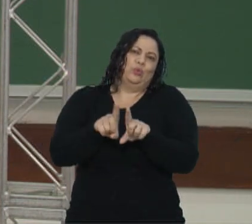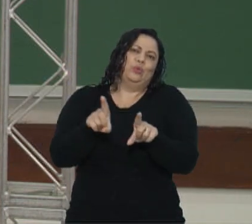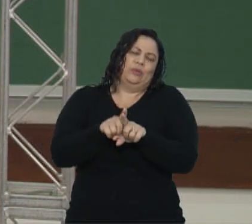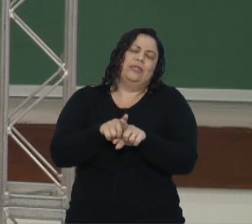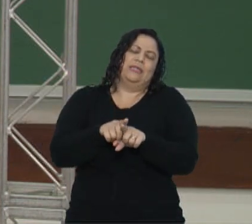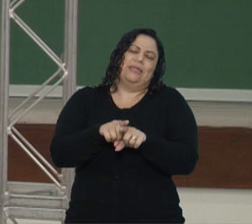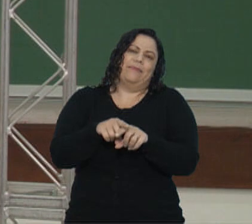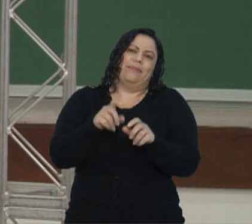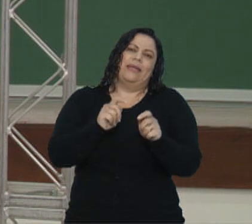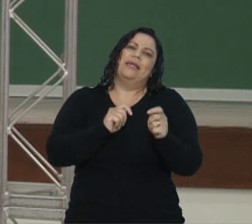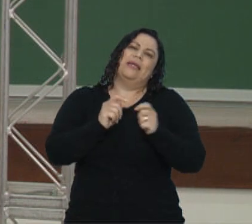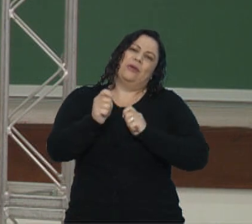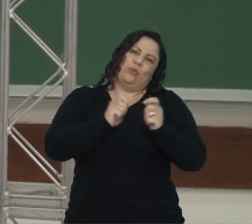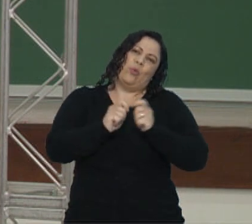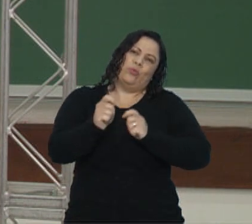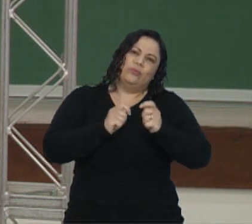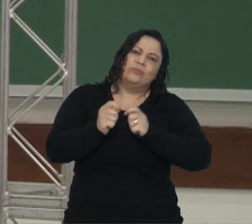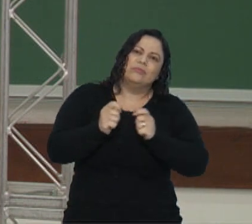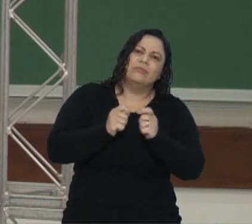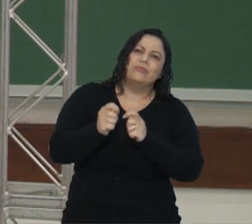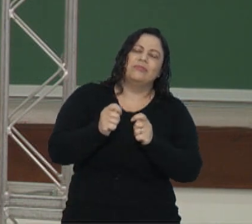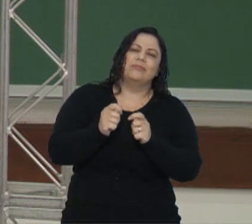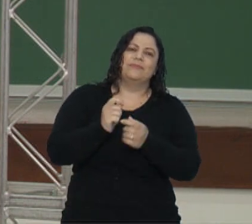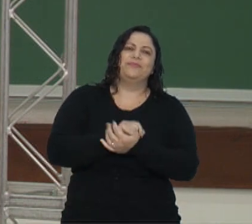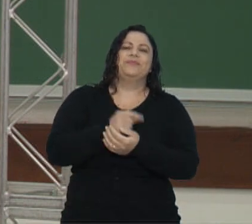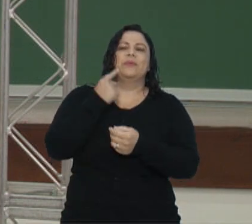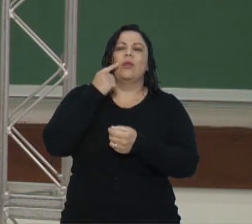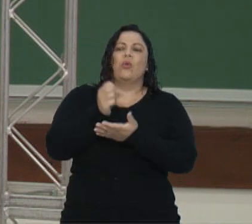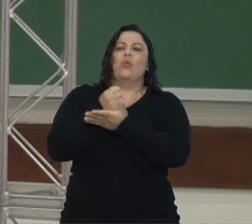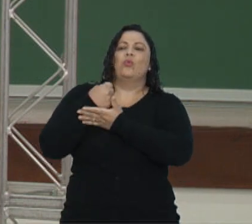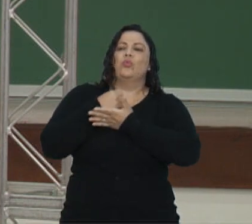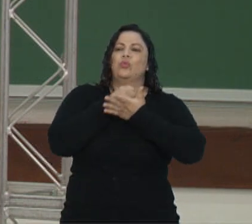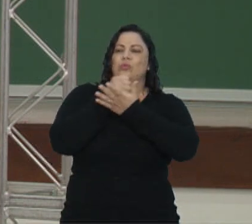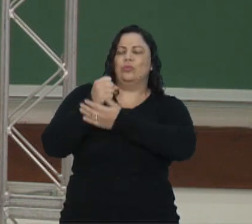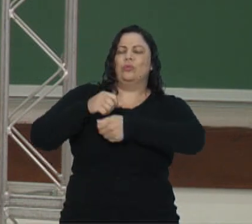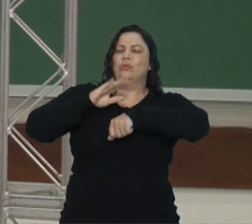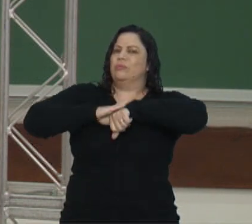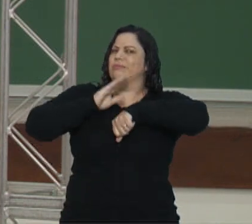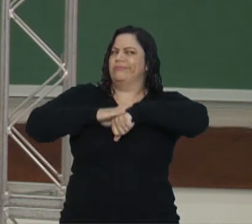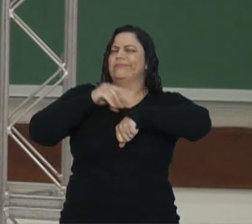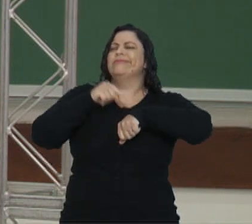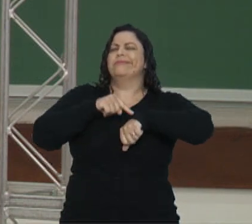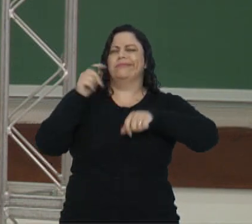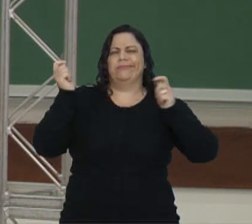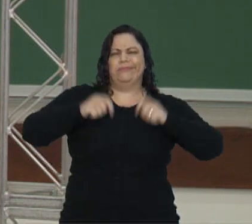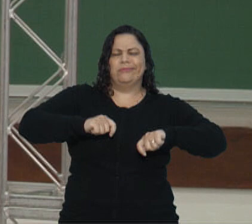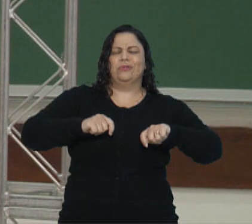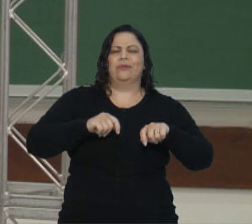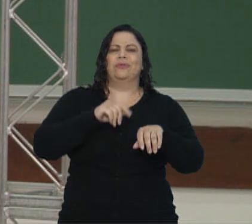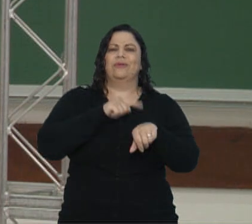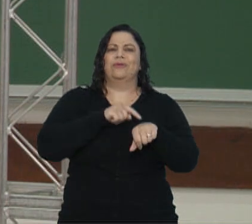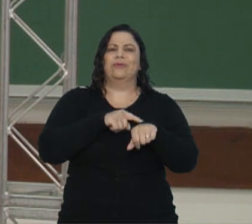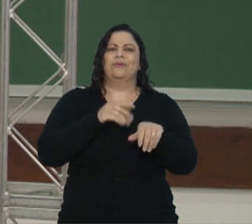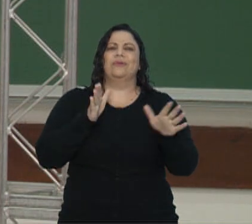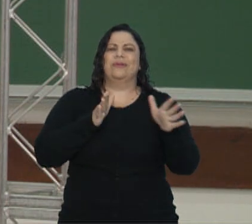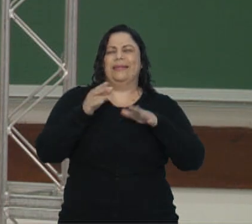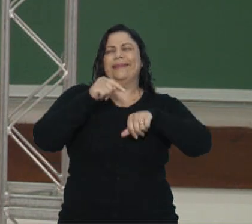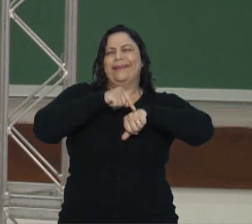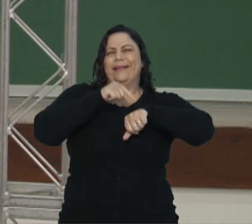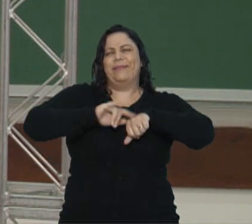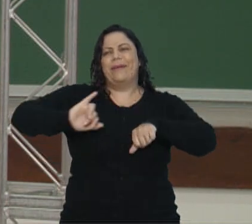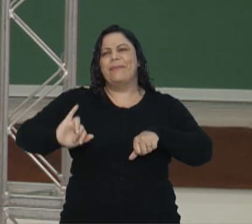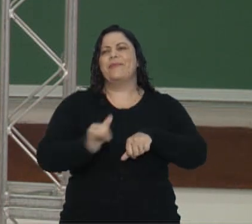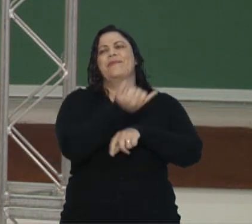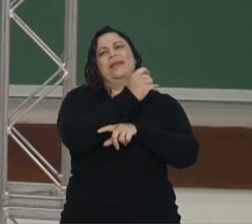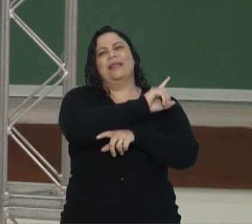que que eu estou trazendo para você é que é possível a gente administrar, gerenciar o nosso tempo na internet para que a gente saiba aproveitar